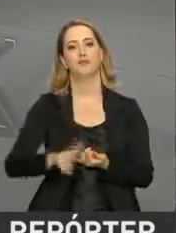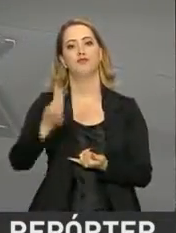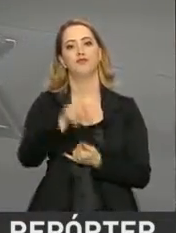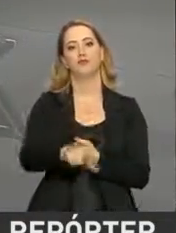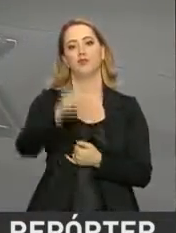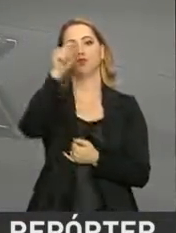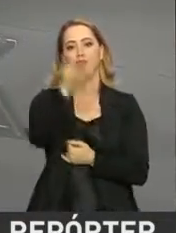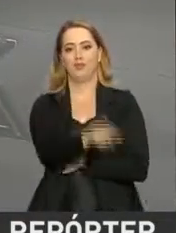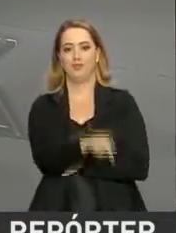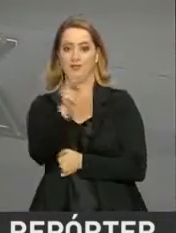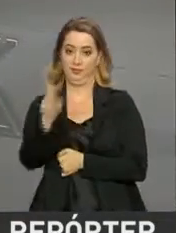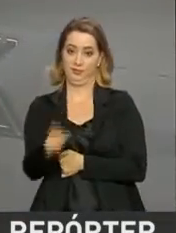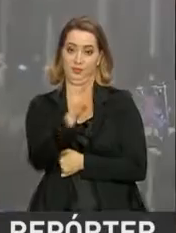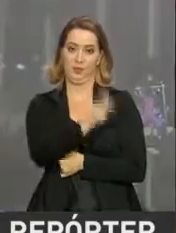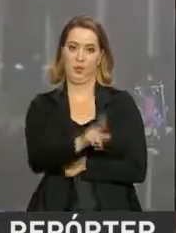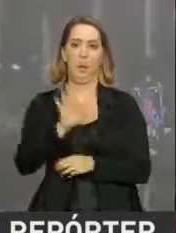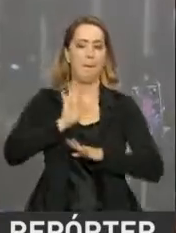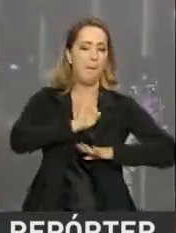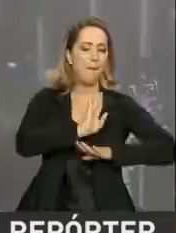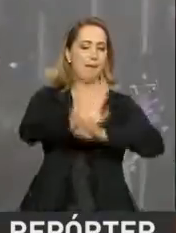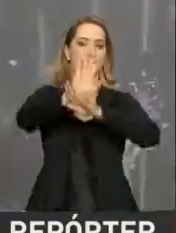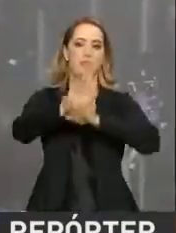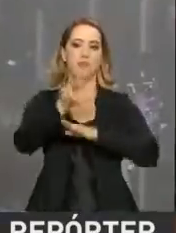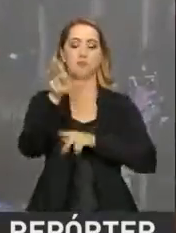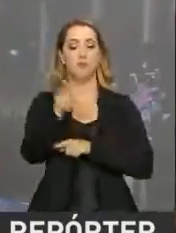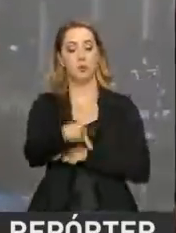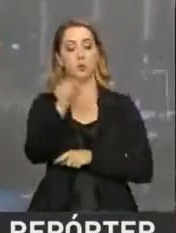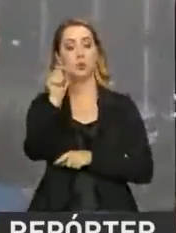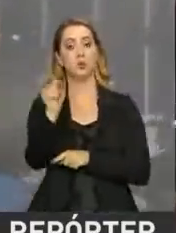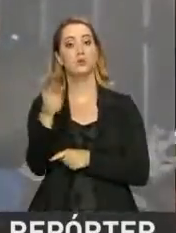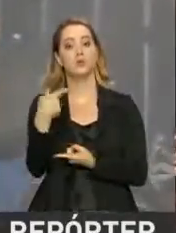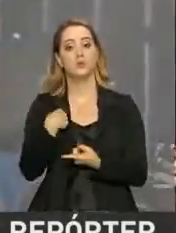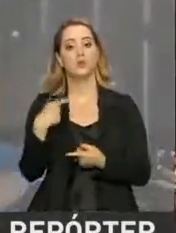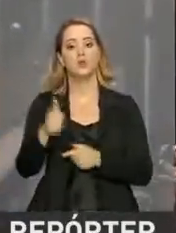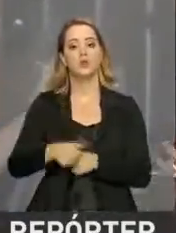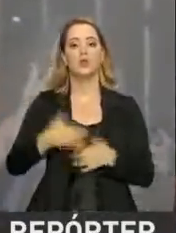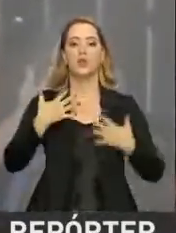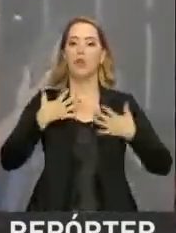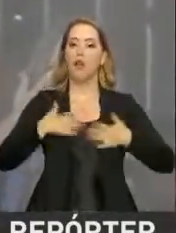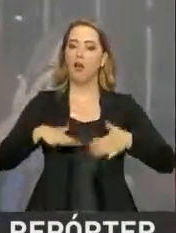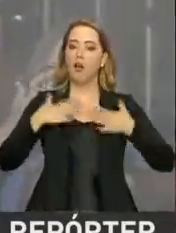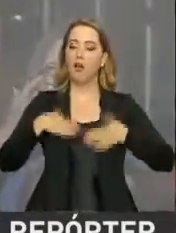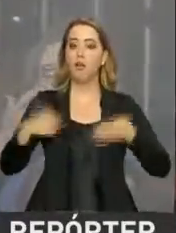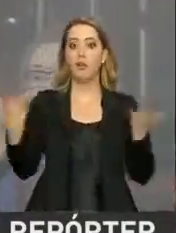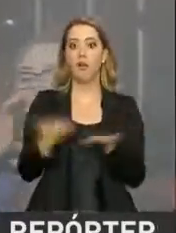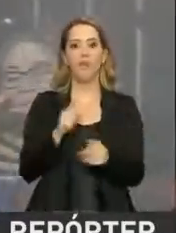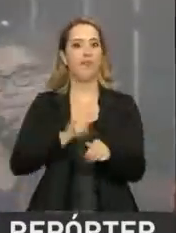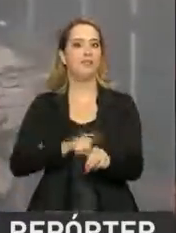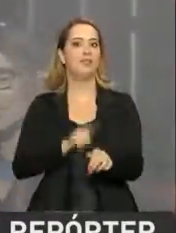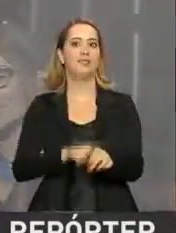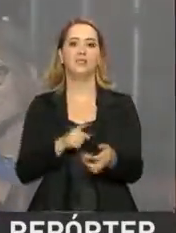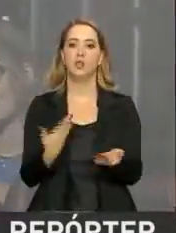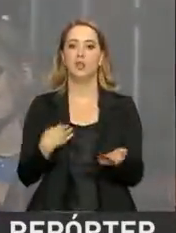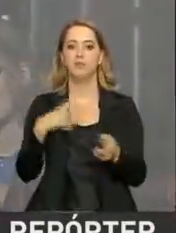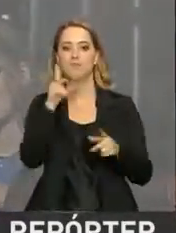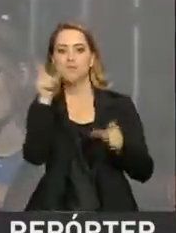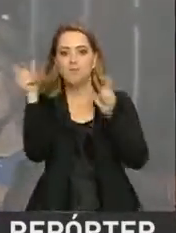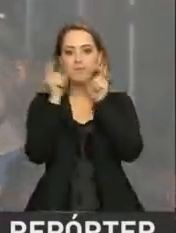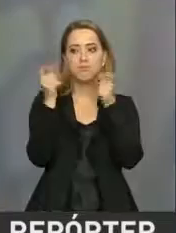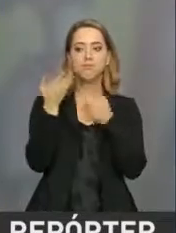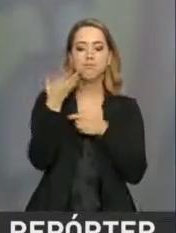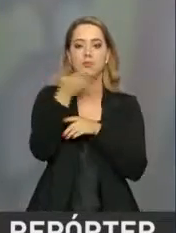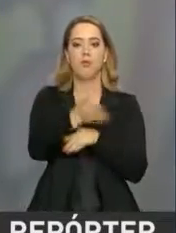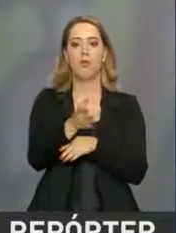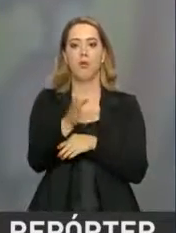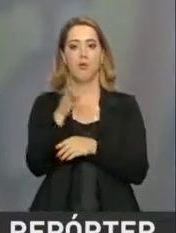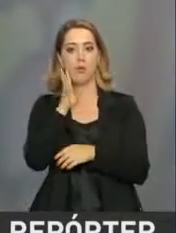pelos professores para ajudar os candidatos a relaxar nessa reta final, mas sem perder o foco dos conteúdos.